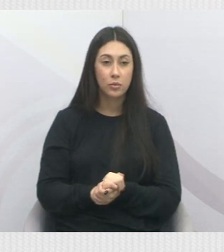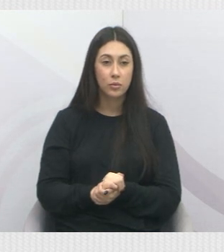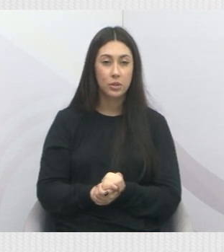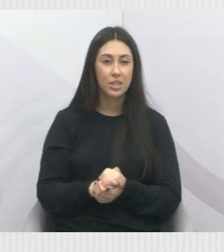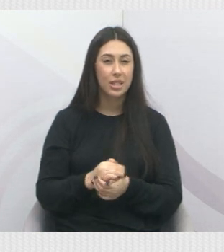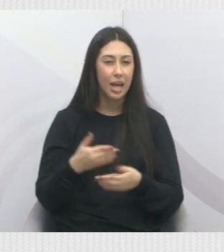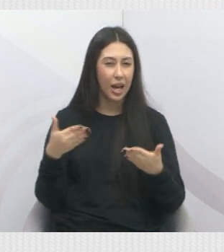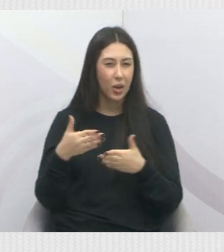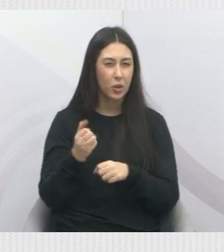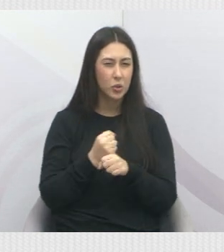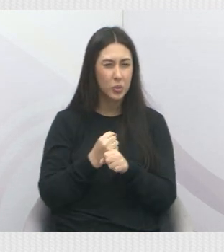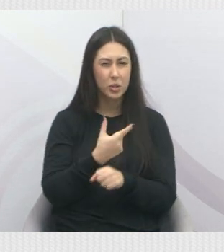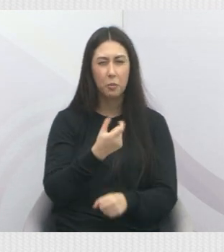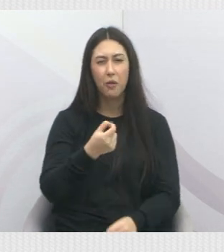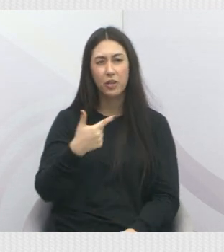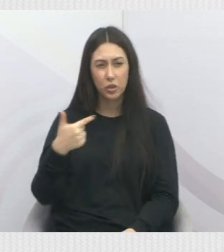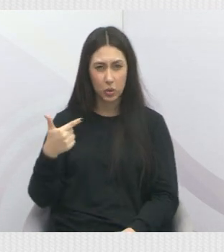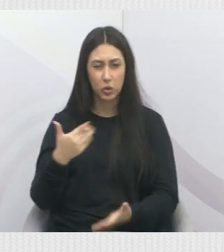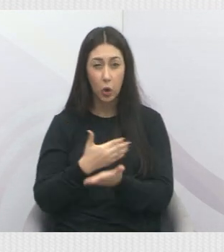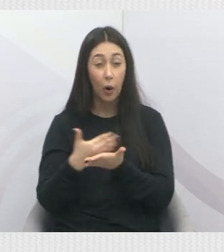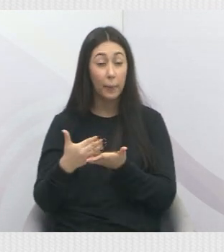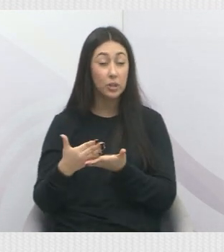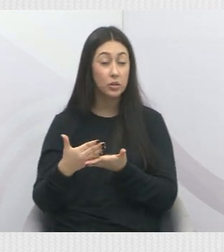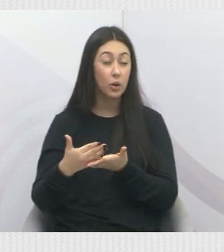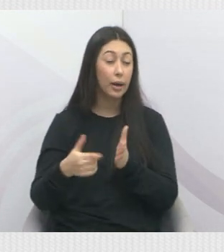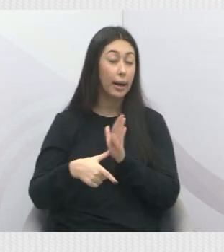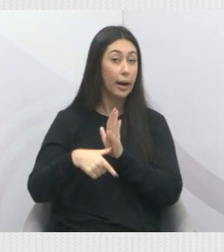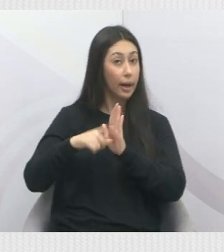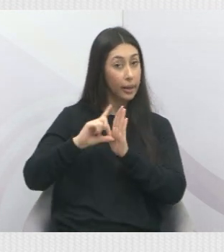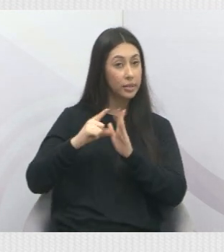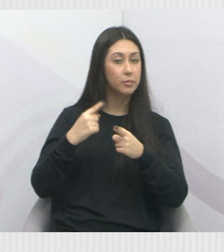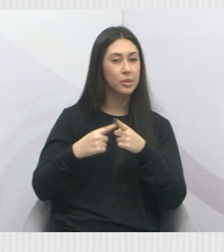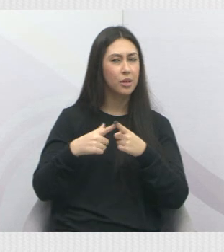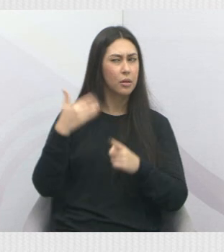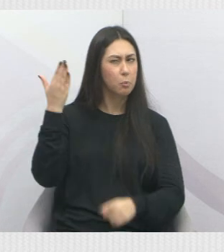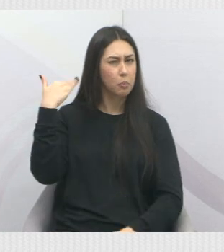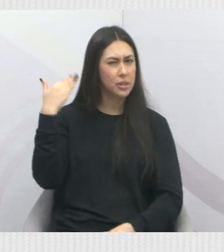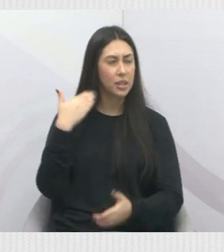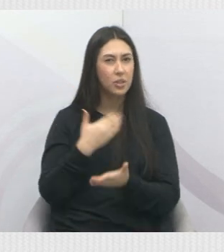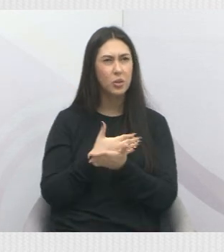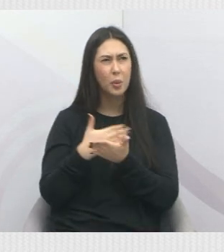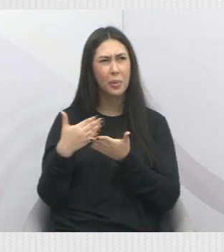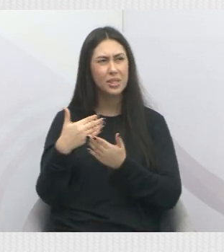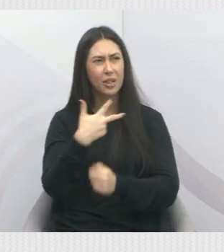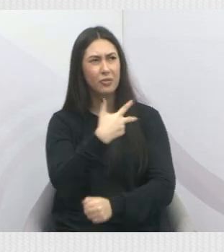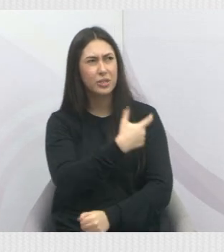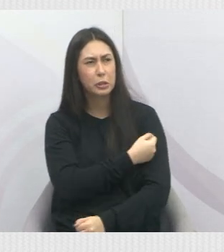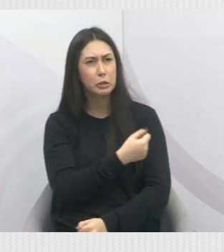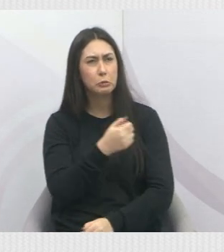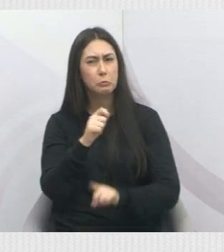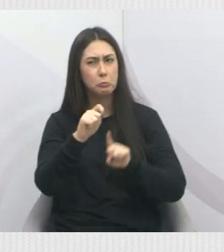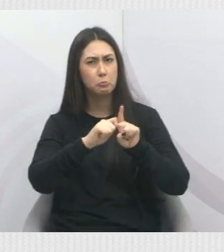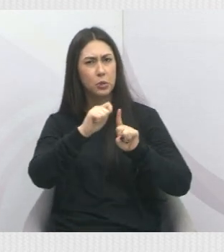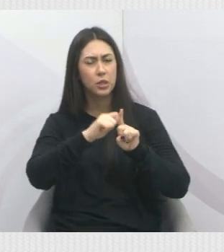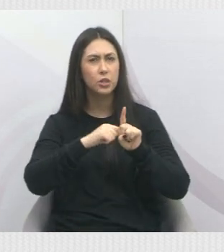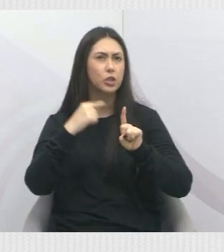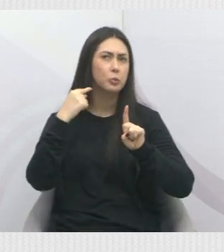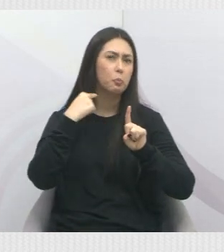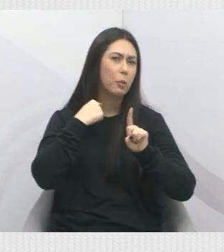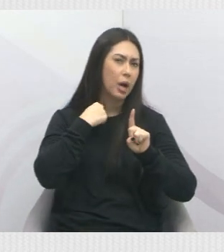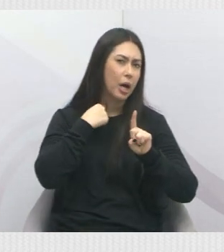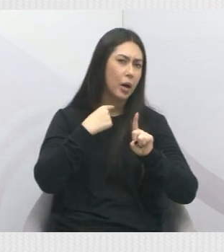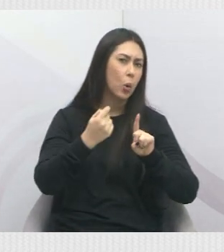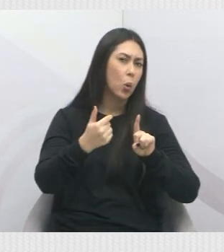ocorreu uma antecipação dessa campanha, sendo que em anos anteriores ela acontecia no mês de maio, finalzinho de